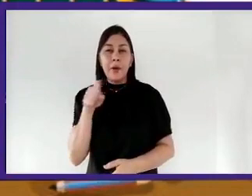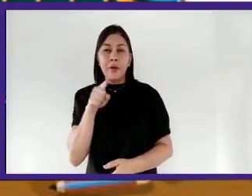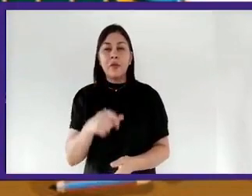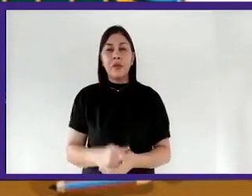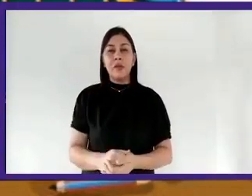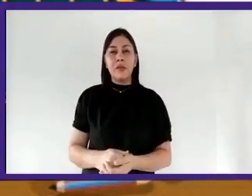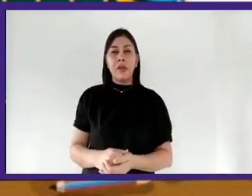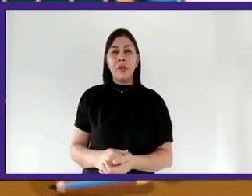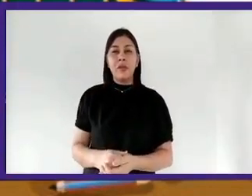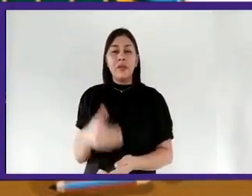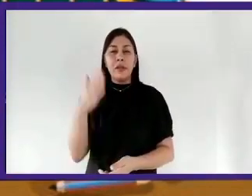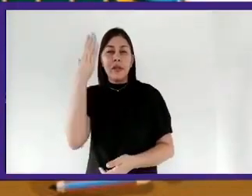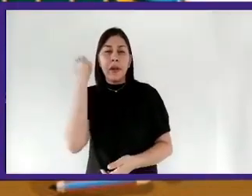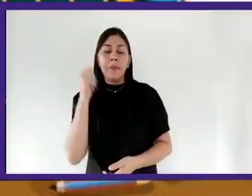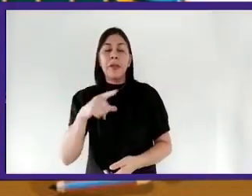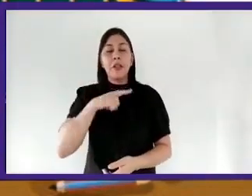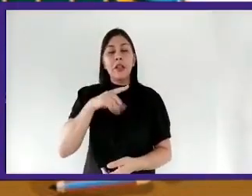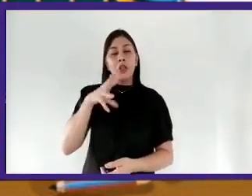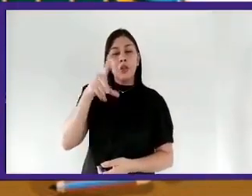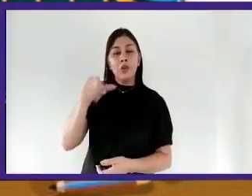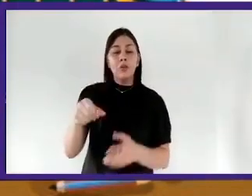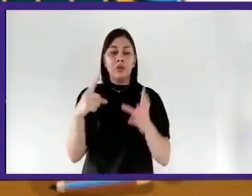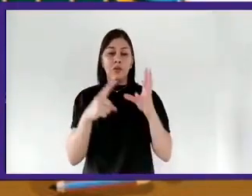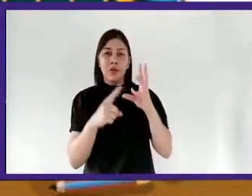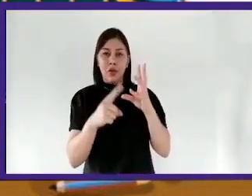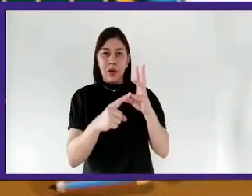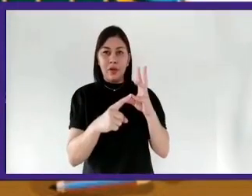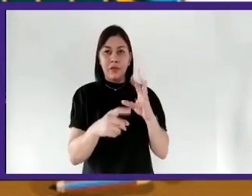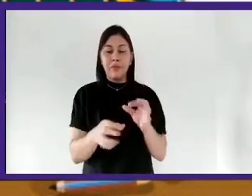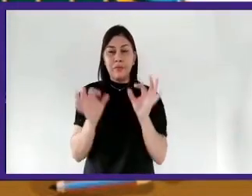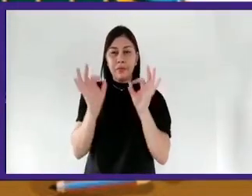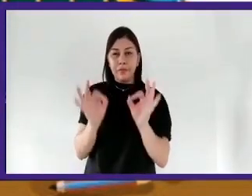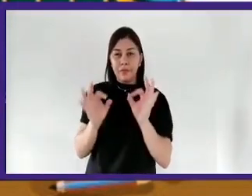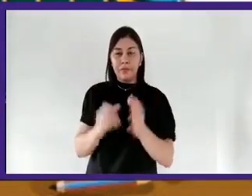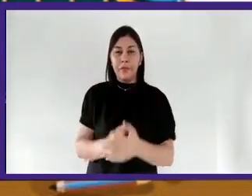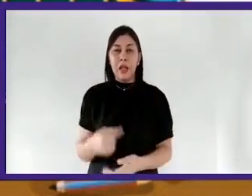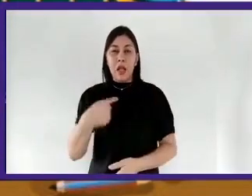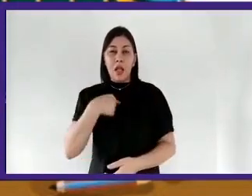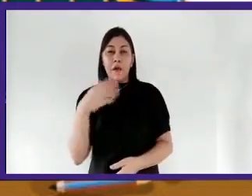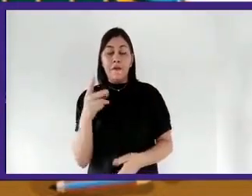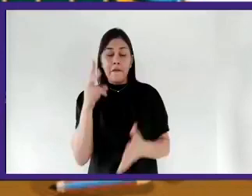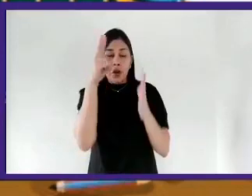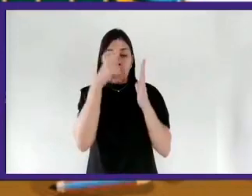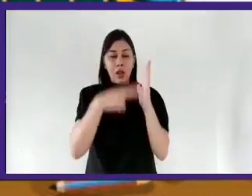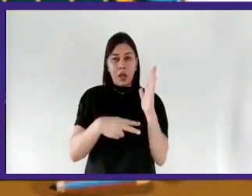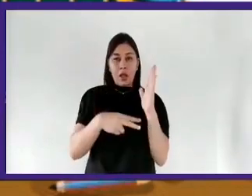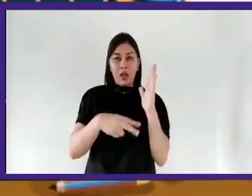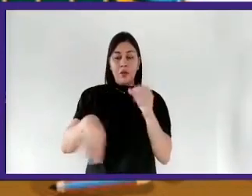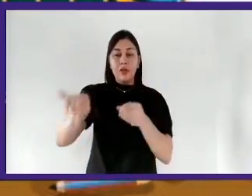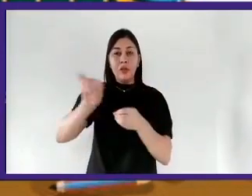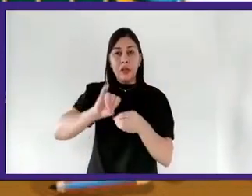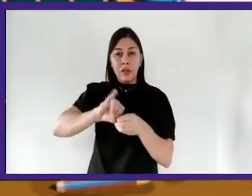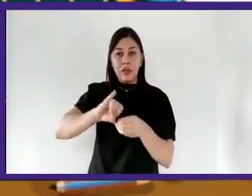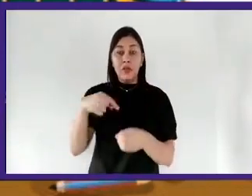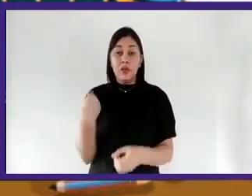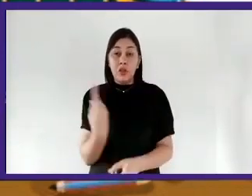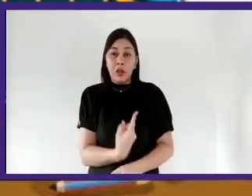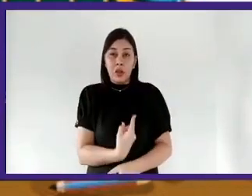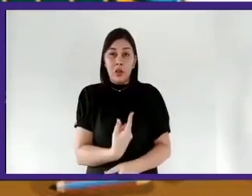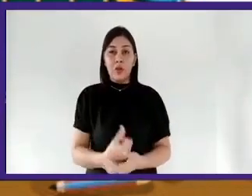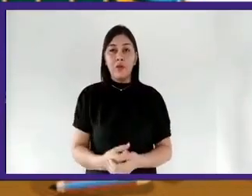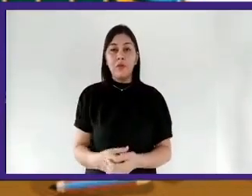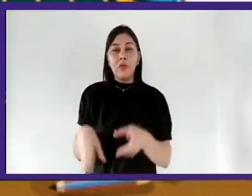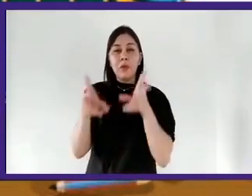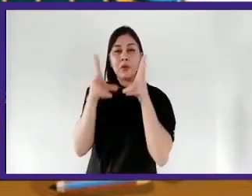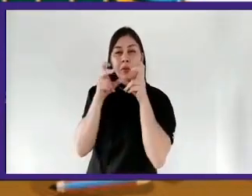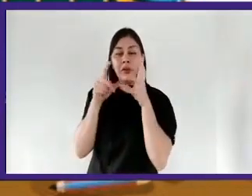em todas elas tem vogais. Isso aí. Vamos lá? Eu vou ler os ingredientes e nós vamos juntos